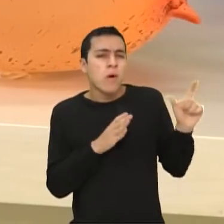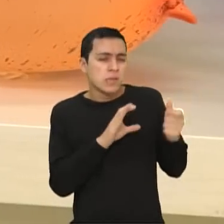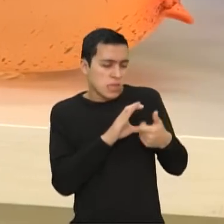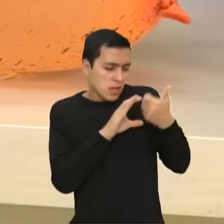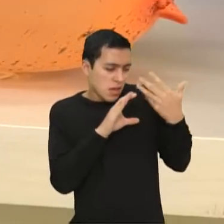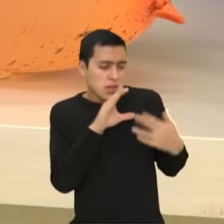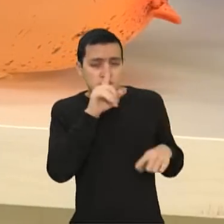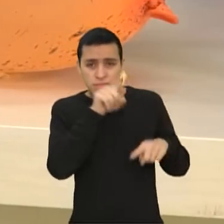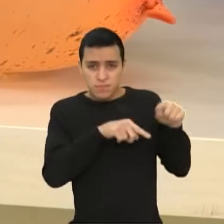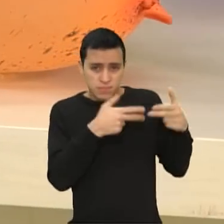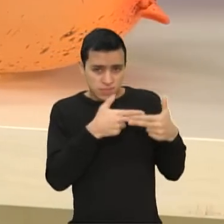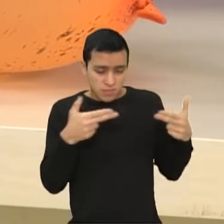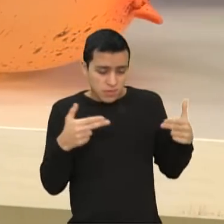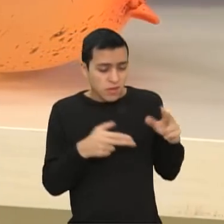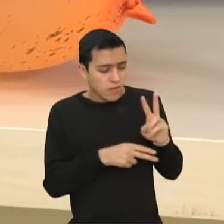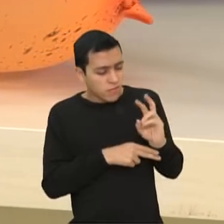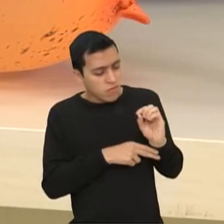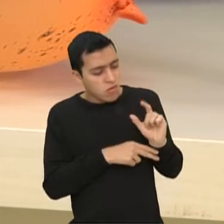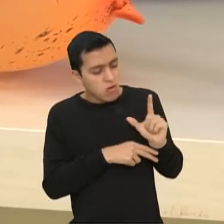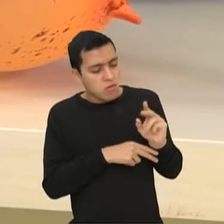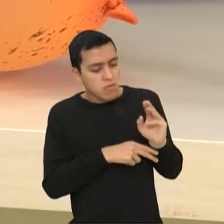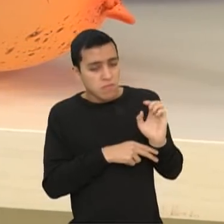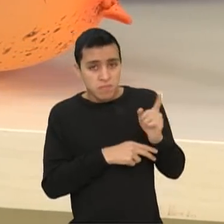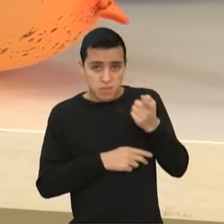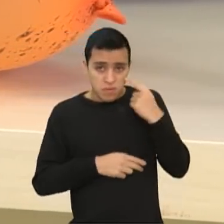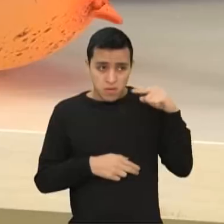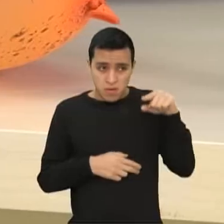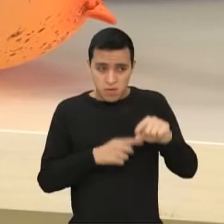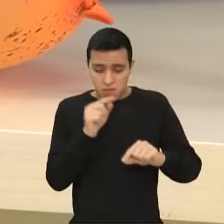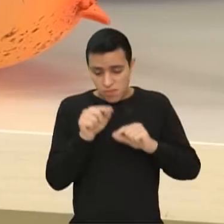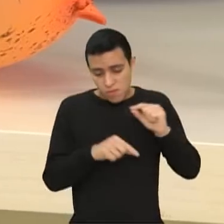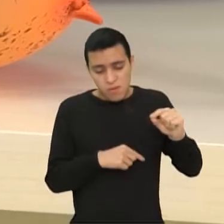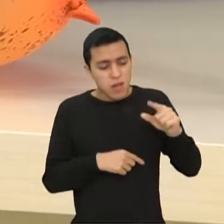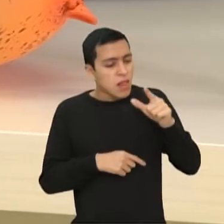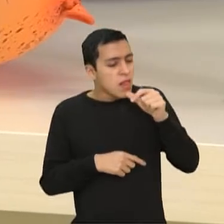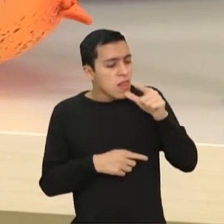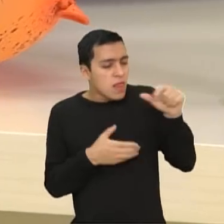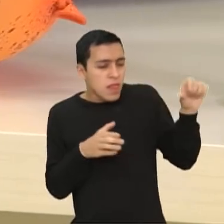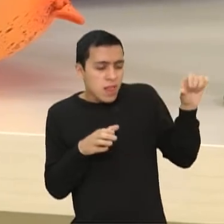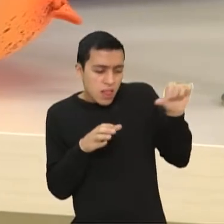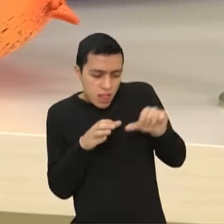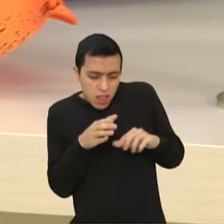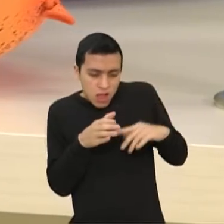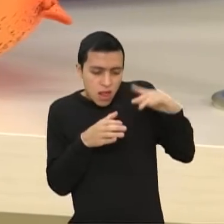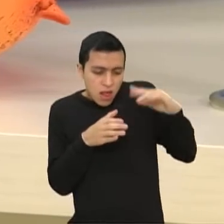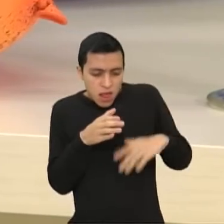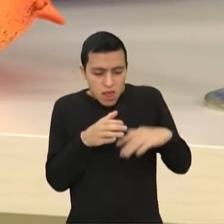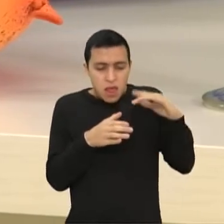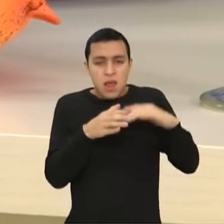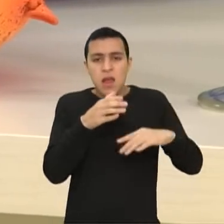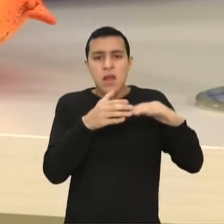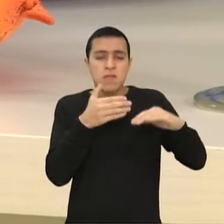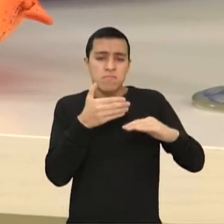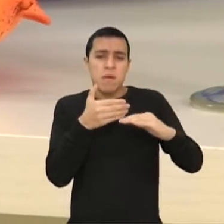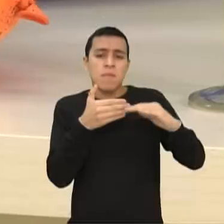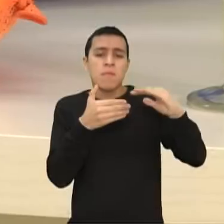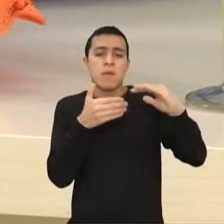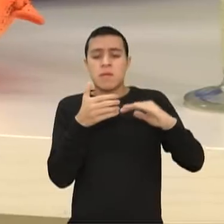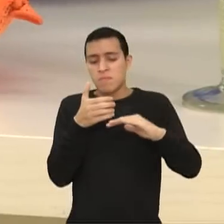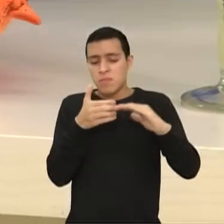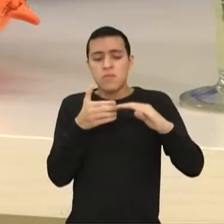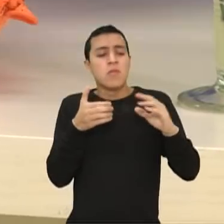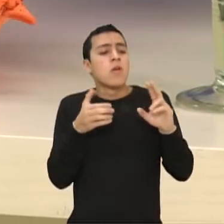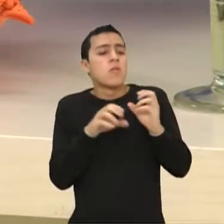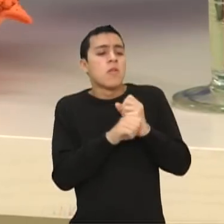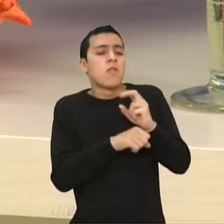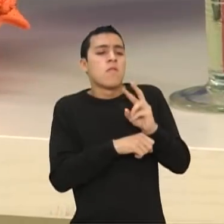dos materiais, volume. Eu tenho aqui o estado líquido, então eu percebo através da graduação o seu